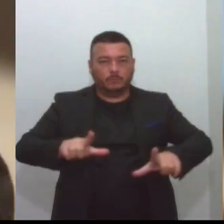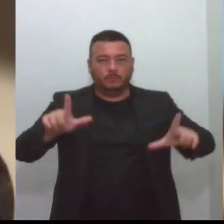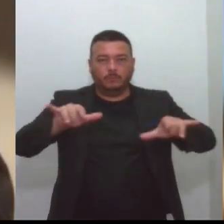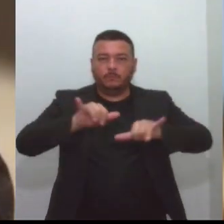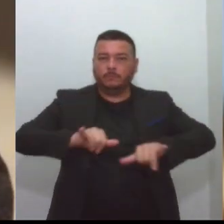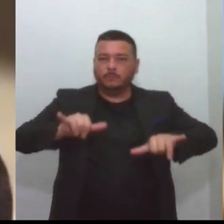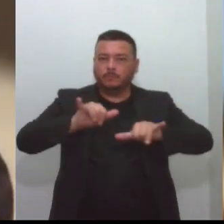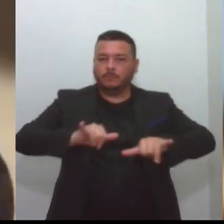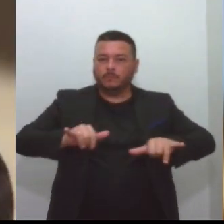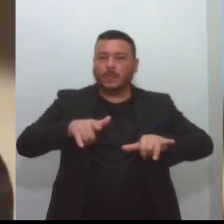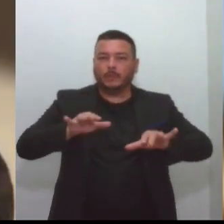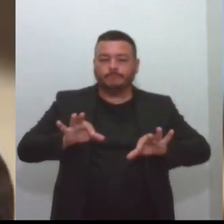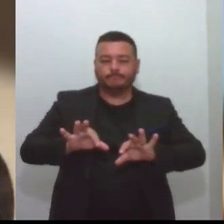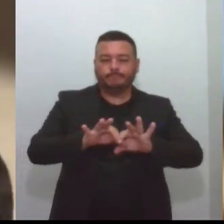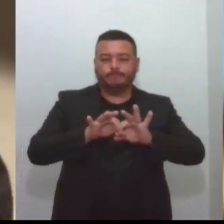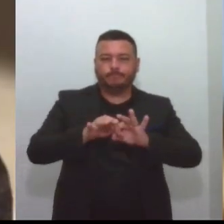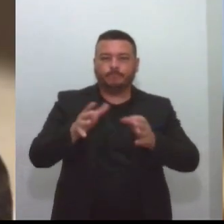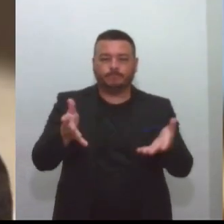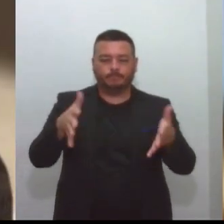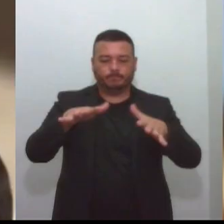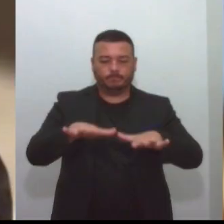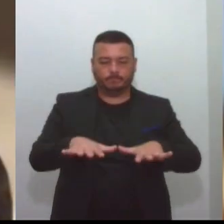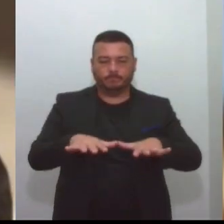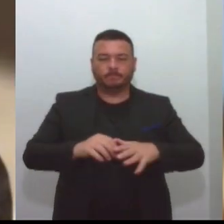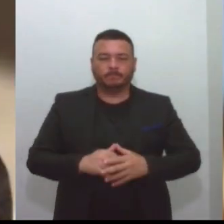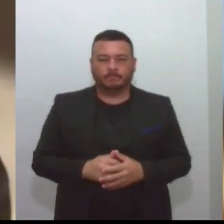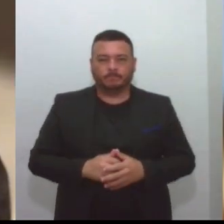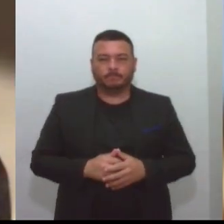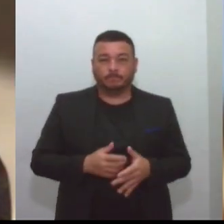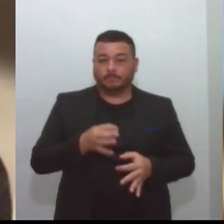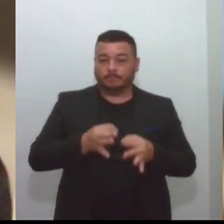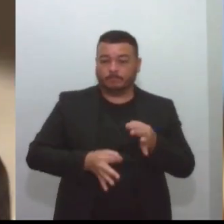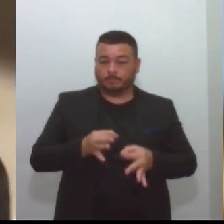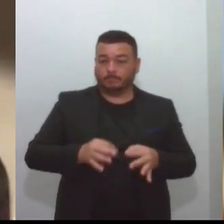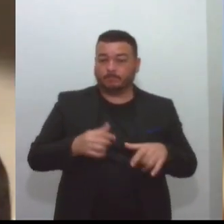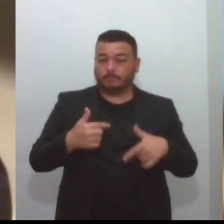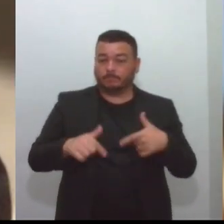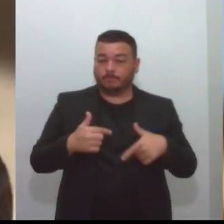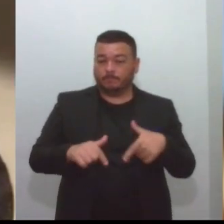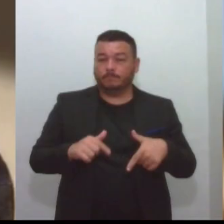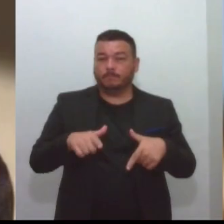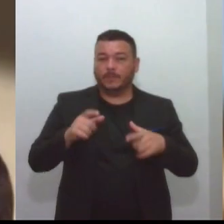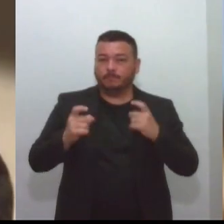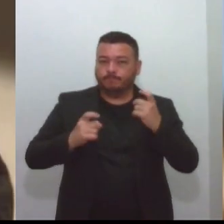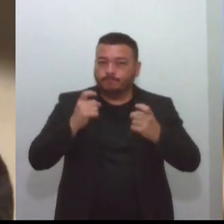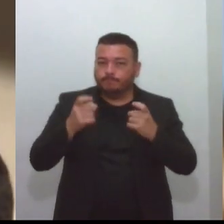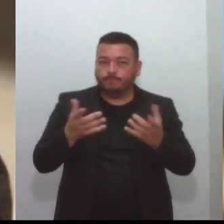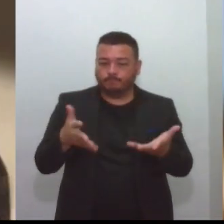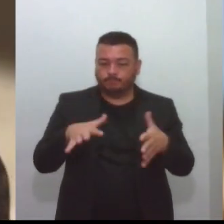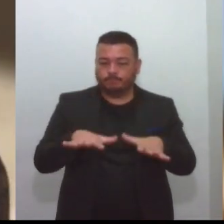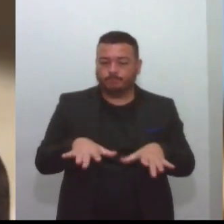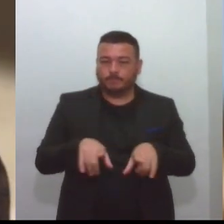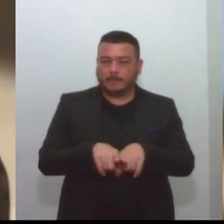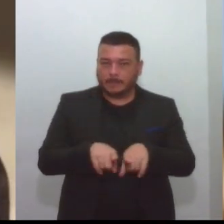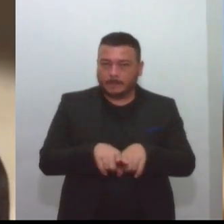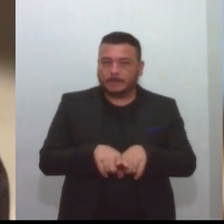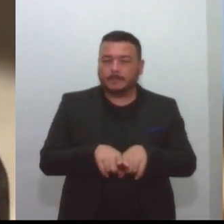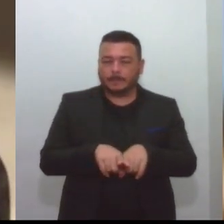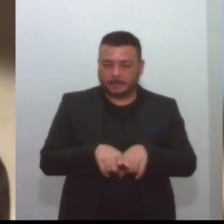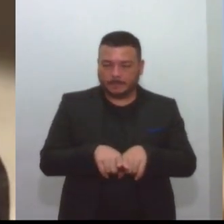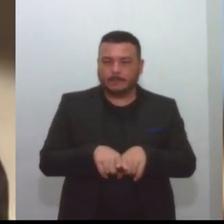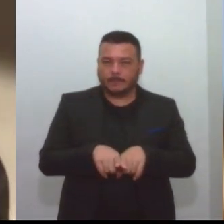e incluir. Então, a Justiça do Trabalho é preocupada com a inclusão e também com o combate